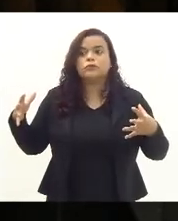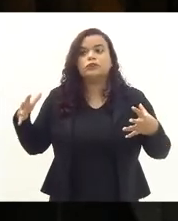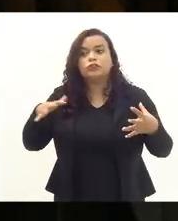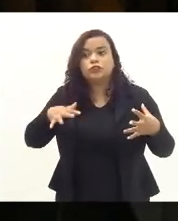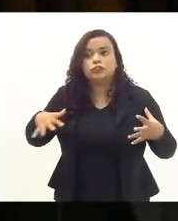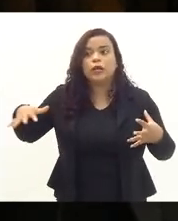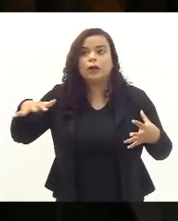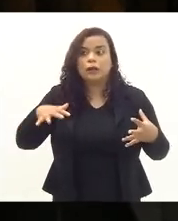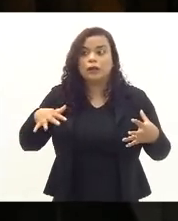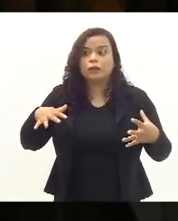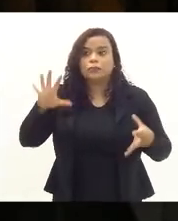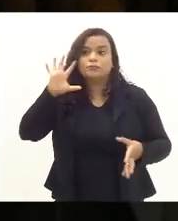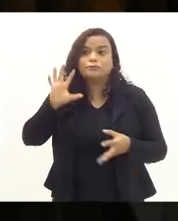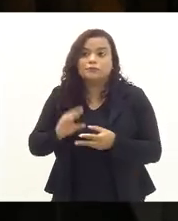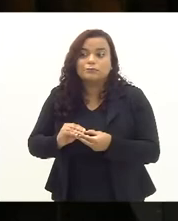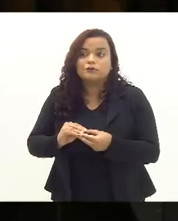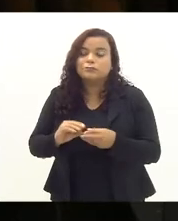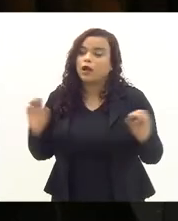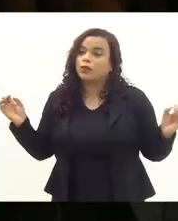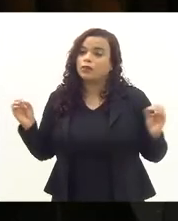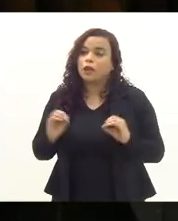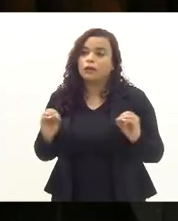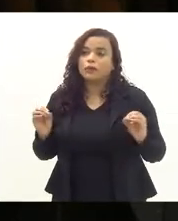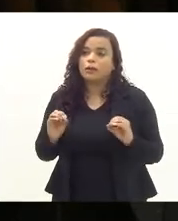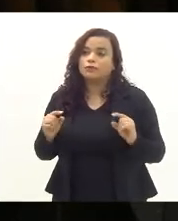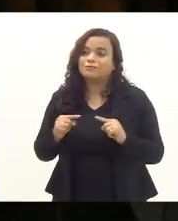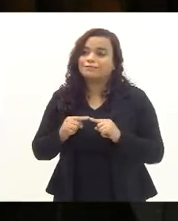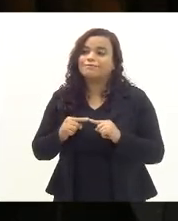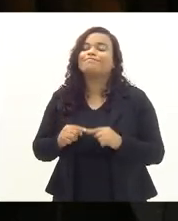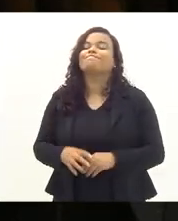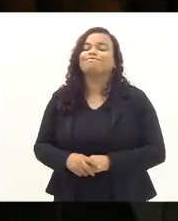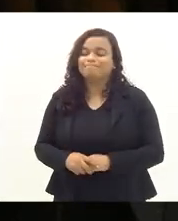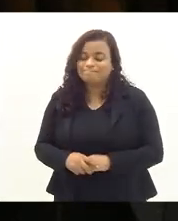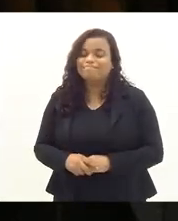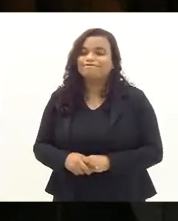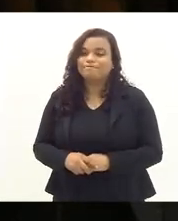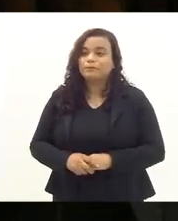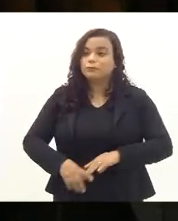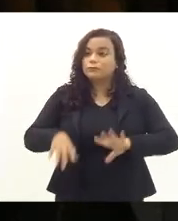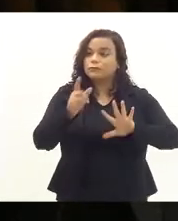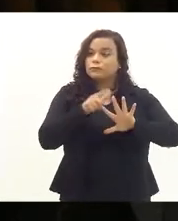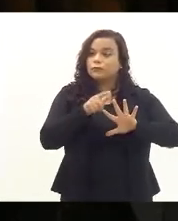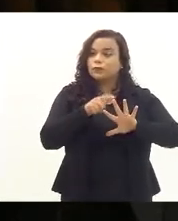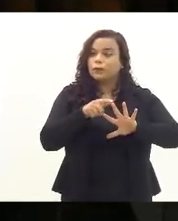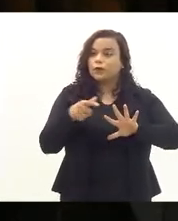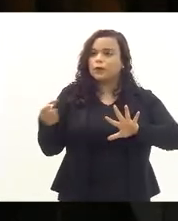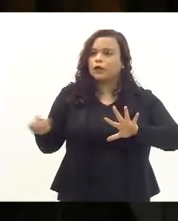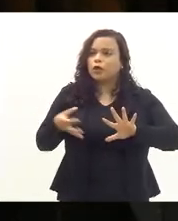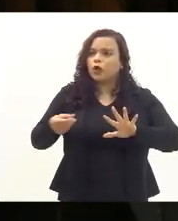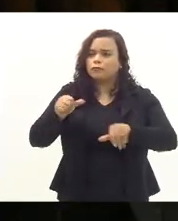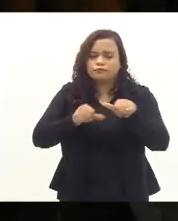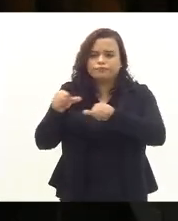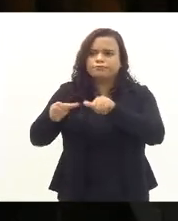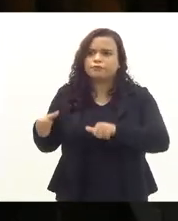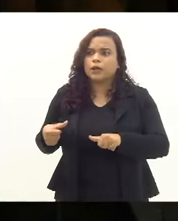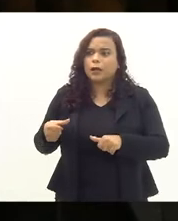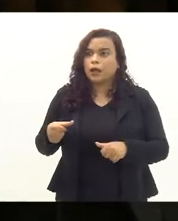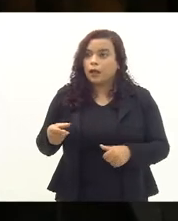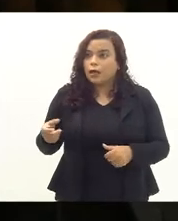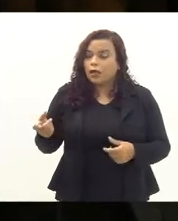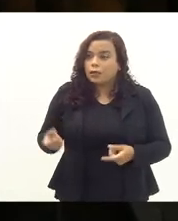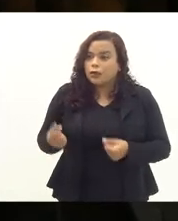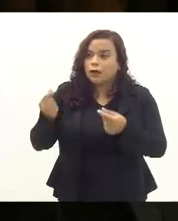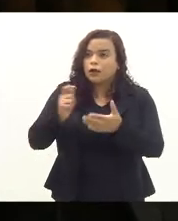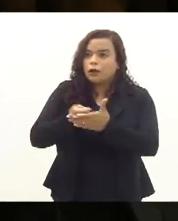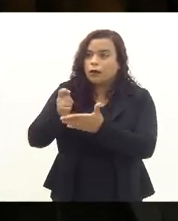não é nada Oeste modernização tributária e fiscal também sumiu